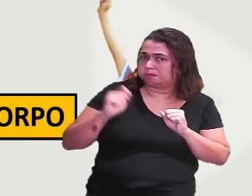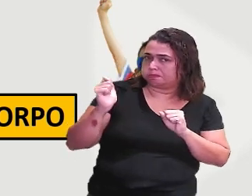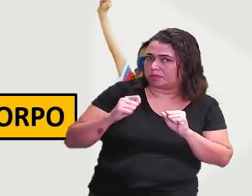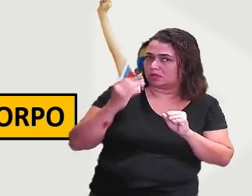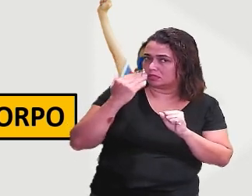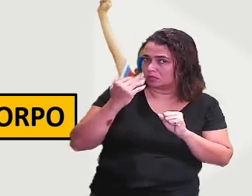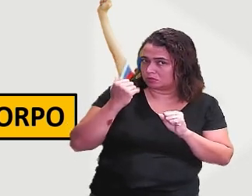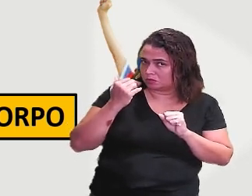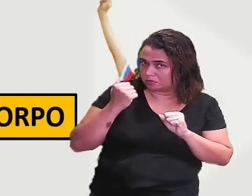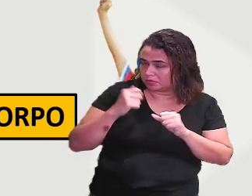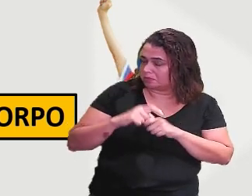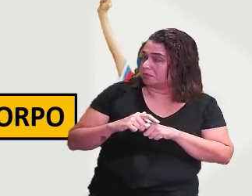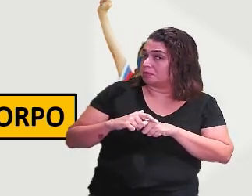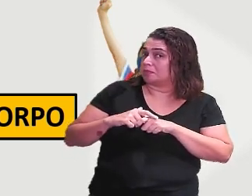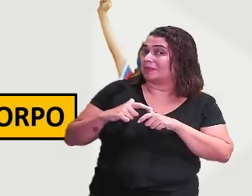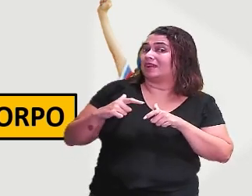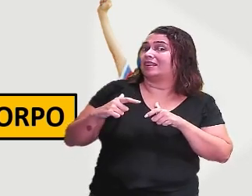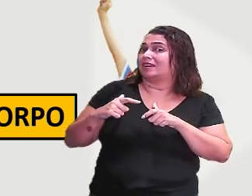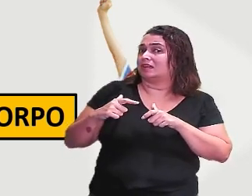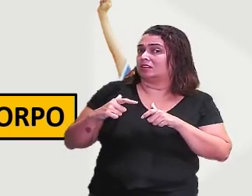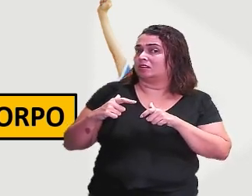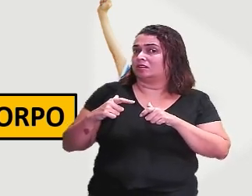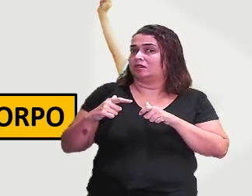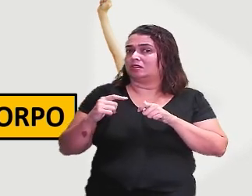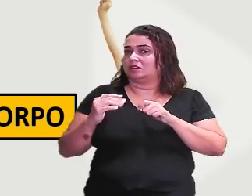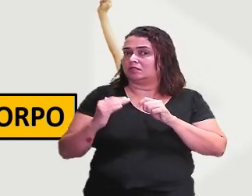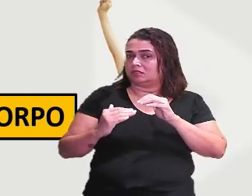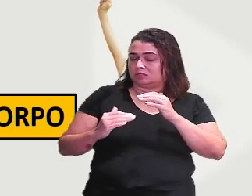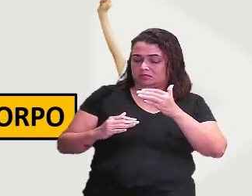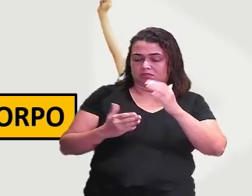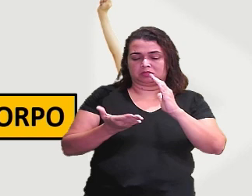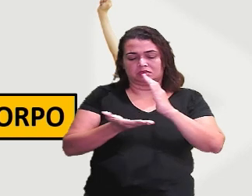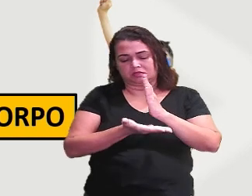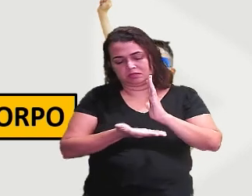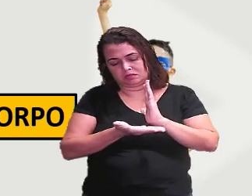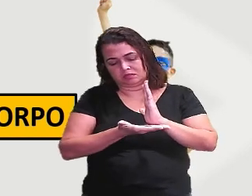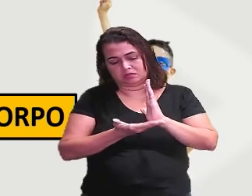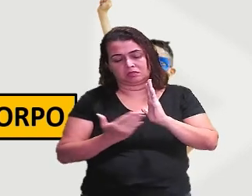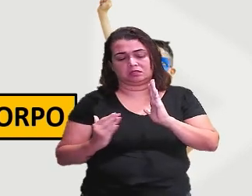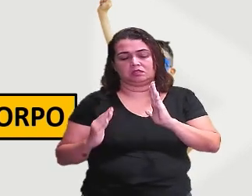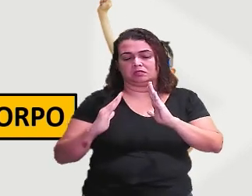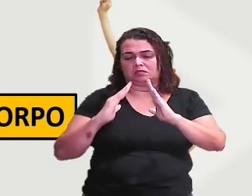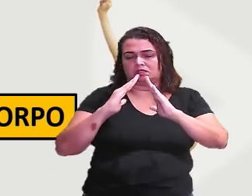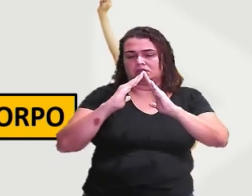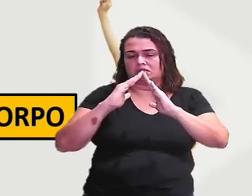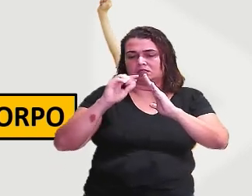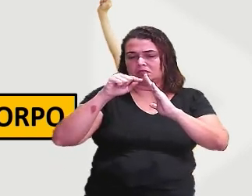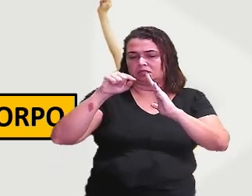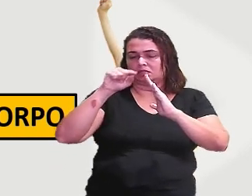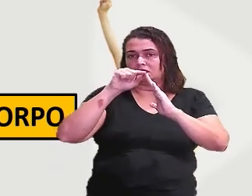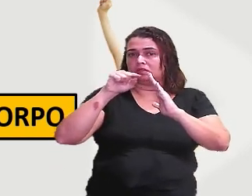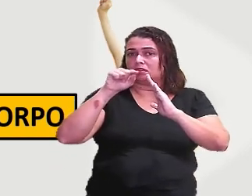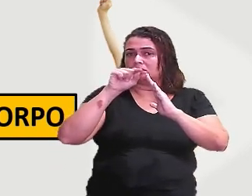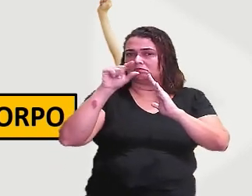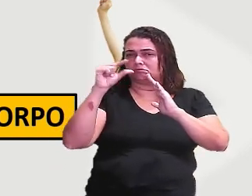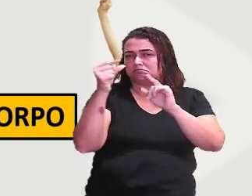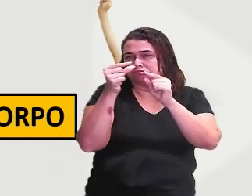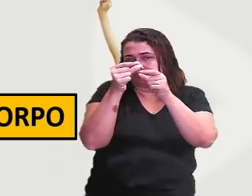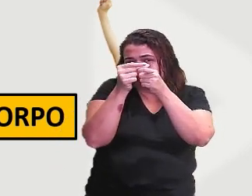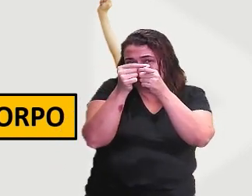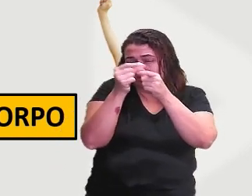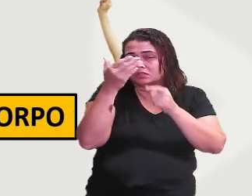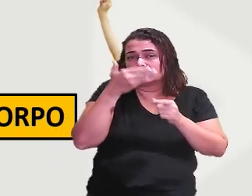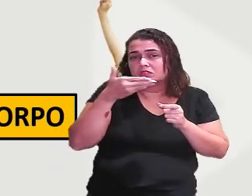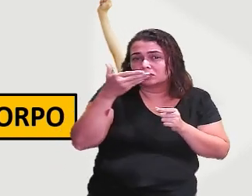numa maior quantidade, Já aqueles alimentos que estão lá no pico da pirâmide, como por exemplo os doces, a gente tem que comer